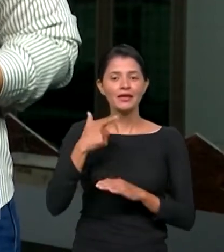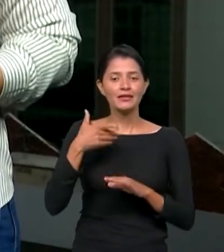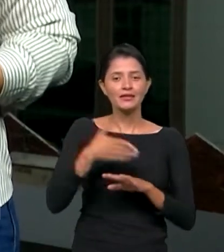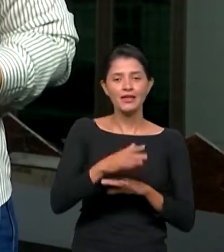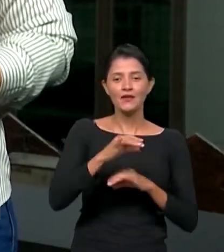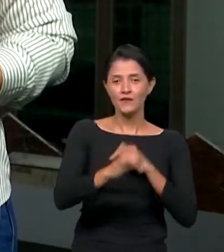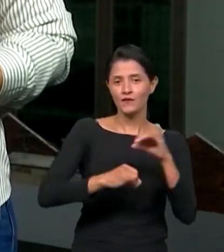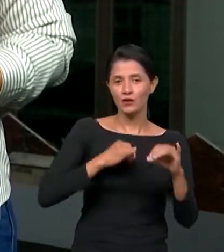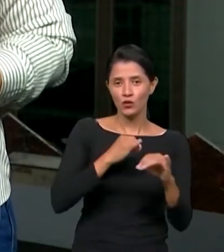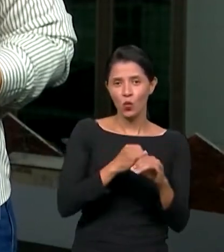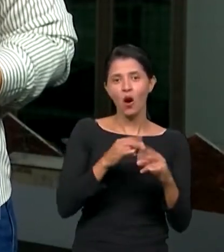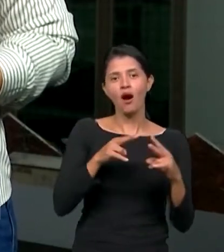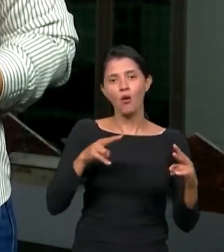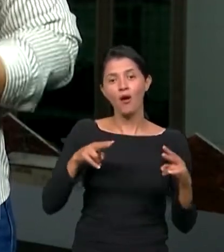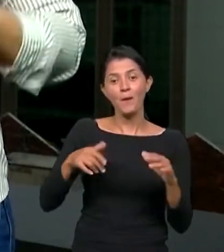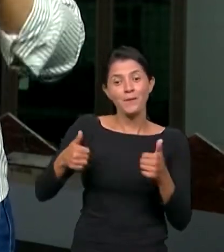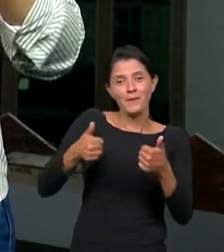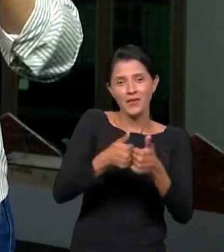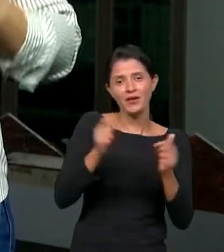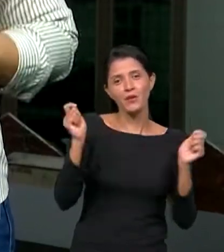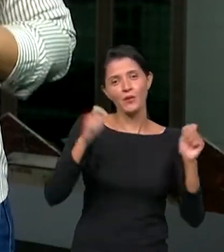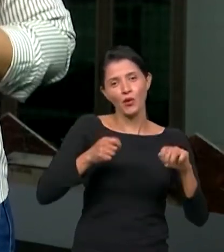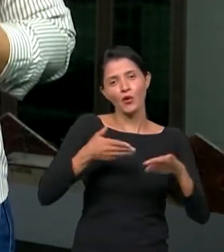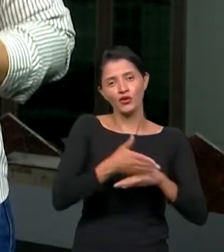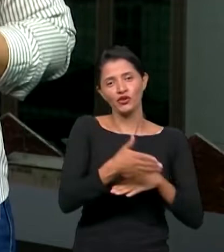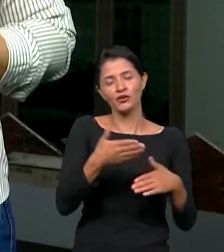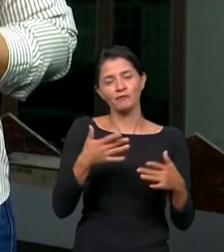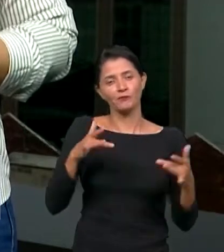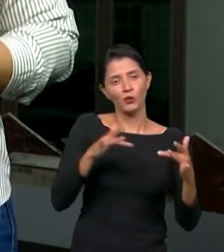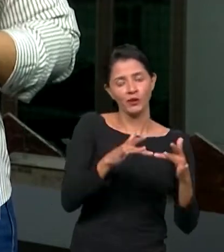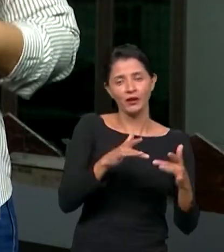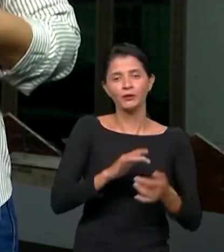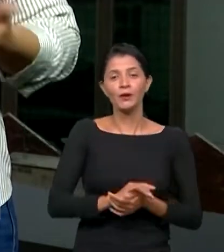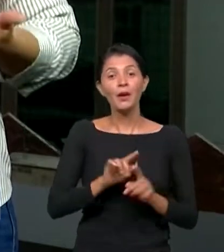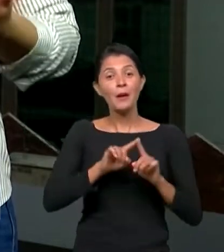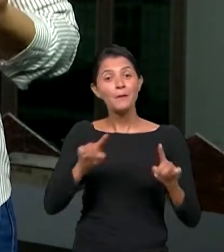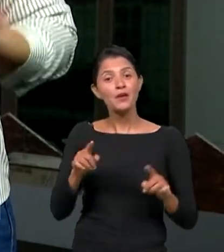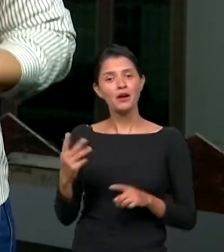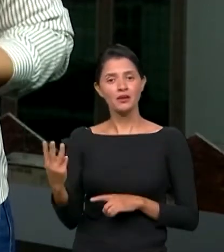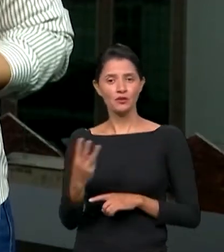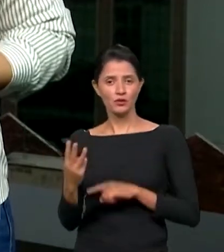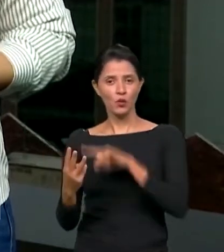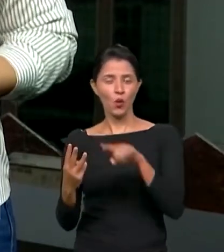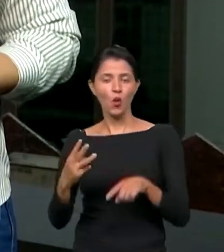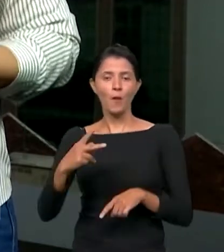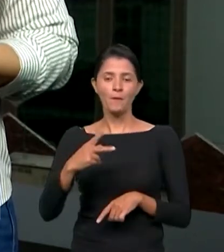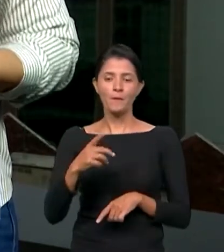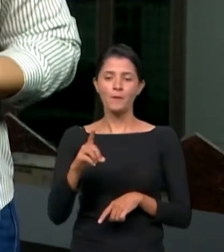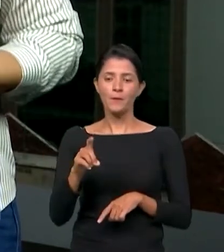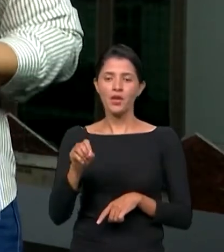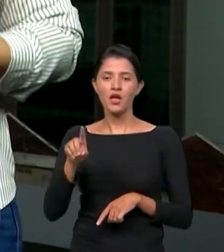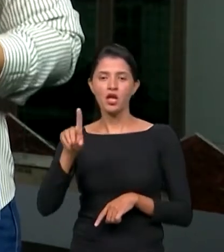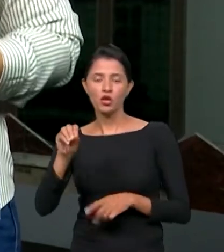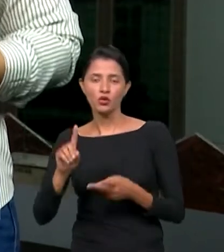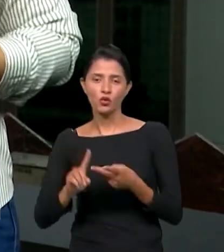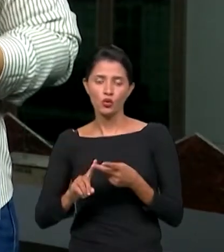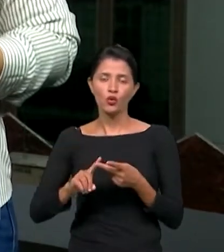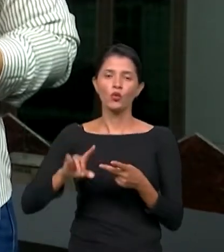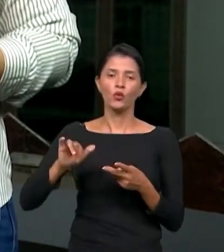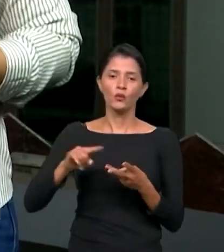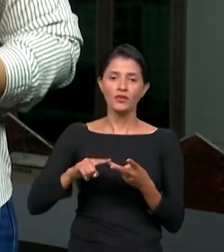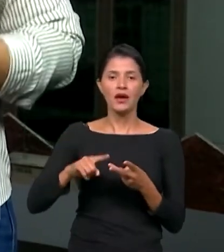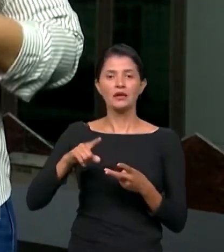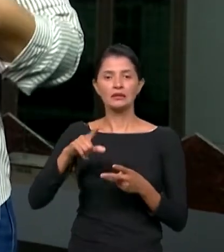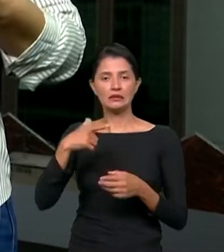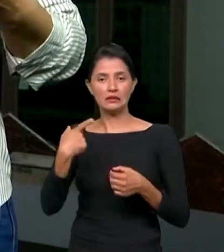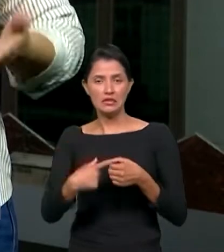próximo que eles podem chegar dessa escola. Mas o Pedro e a Ana Luísa, moradores da Cidade de Deus, e a Jennifer, do Complexo do